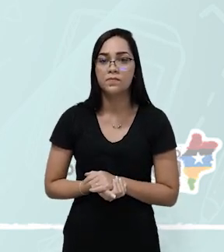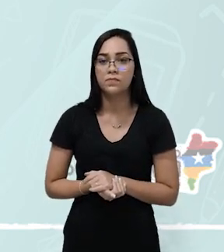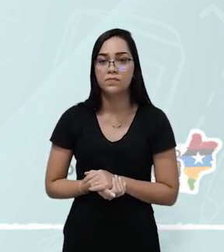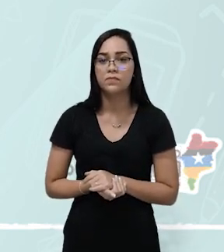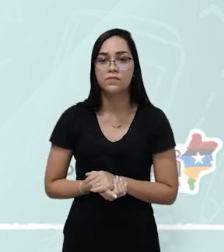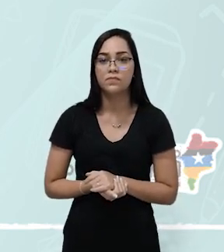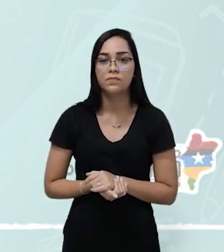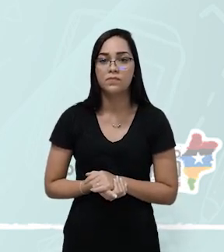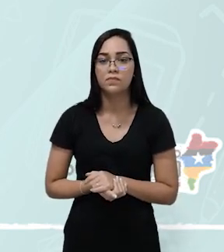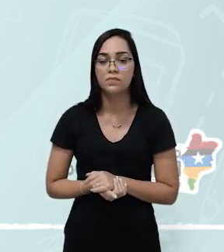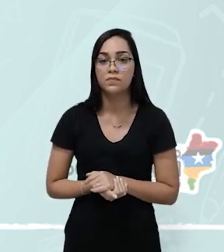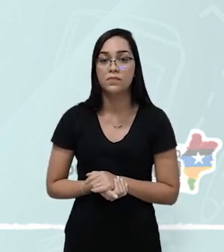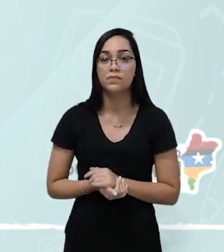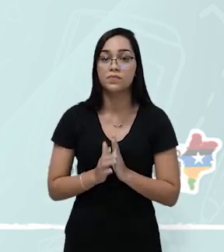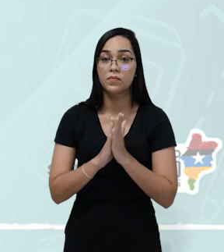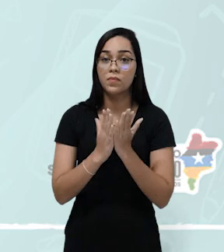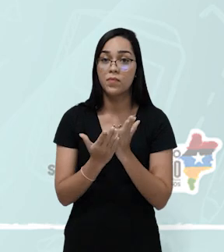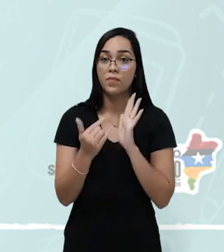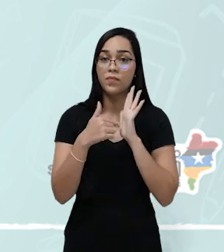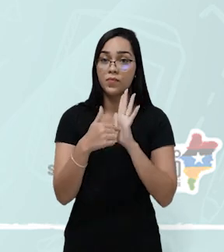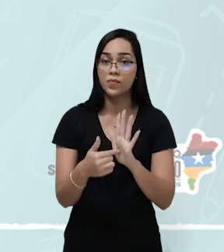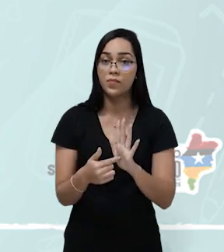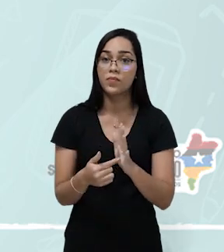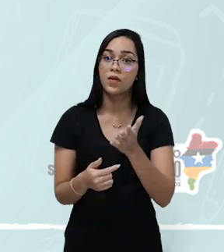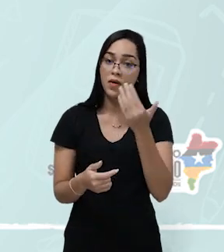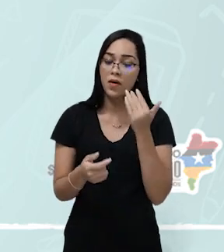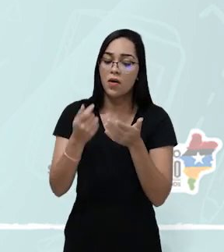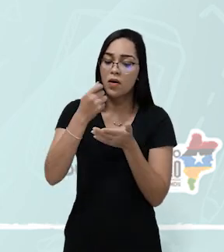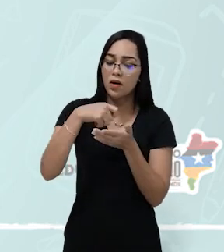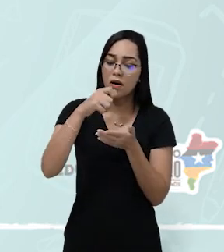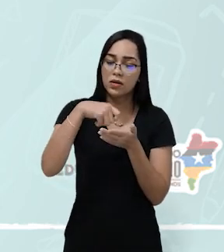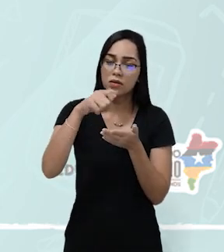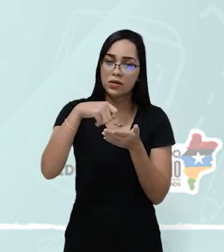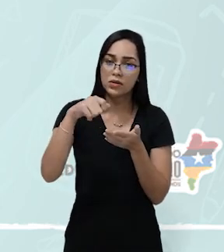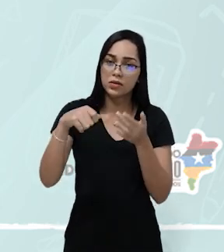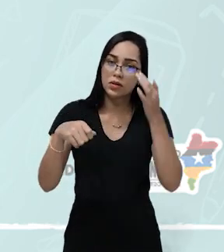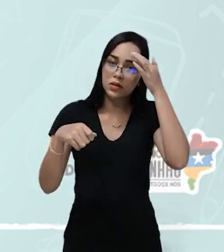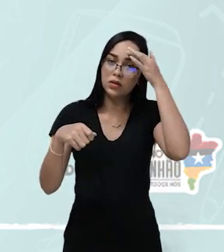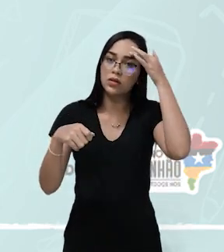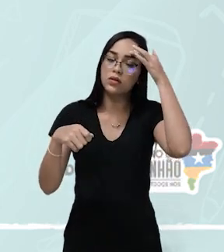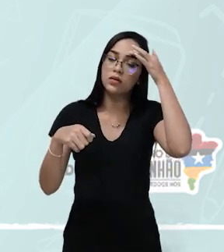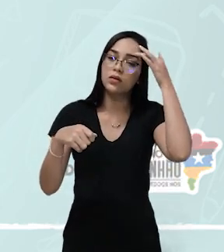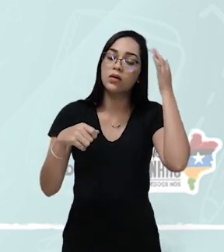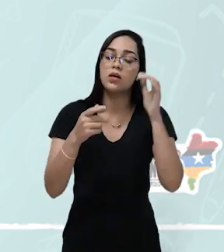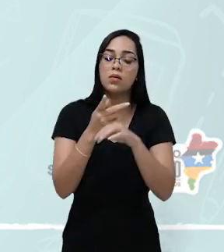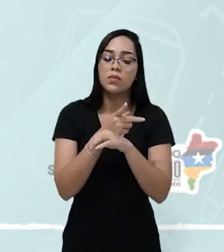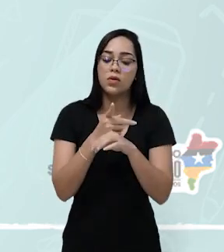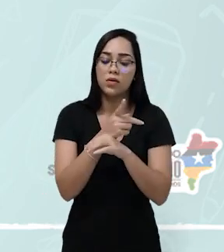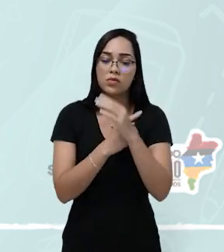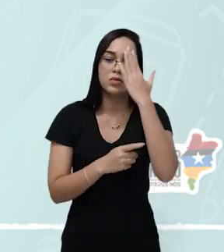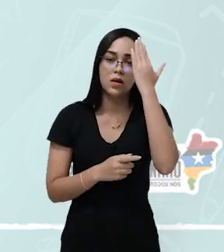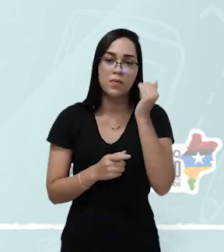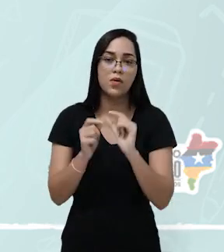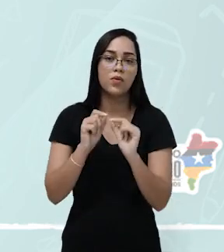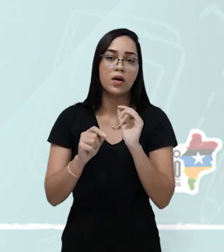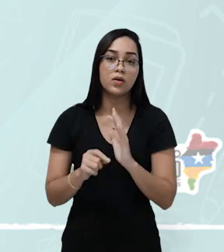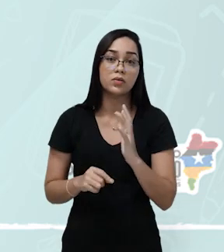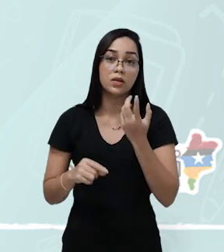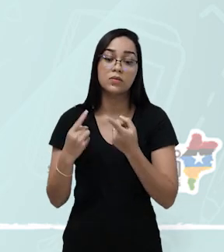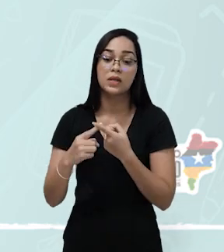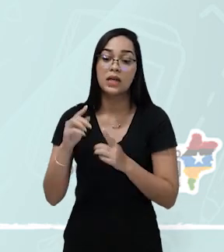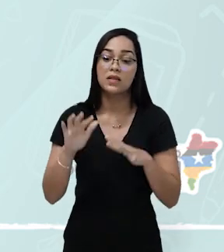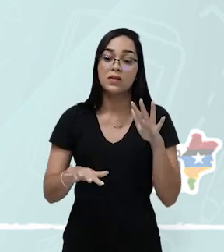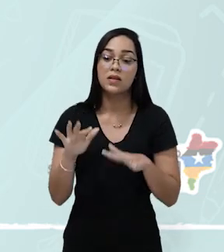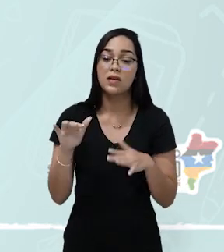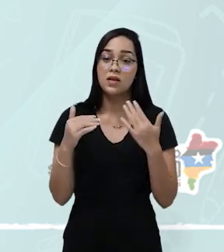Pompeia. Essas obras que eu estou citando, gente, vão anotando, vão procurando saber do que se trata, porque às vezes